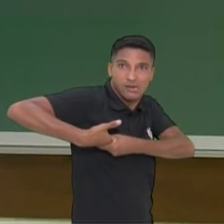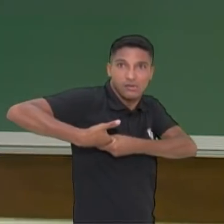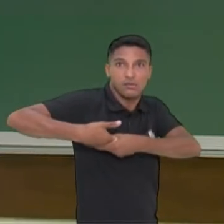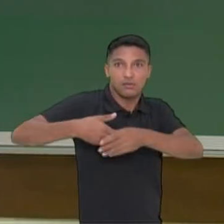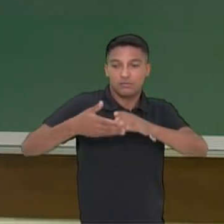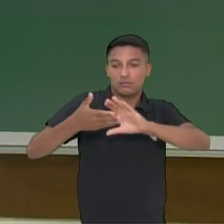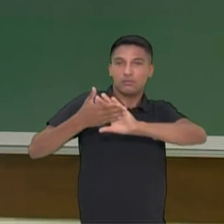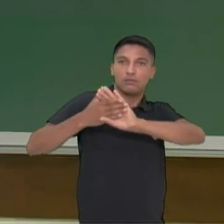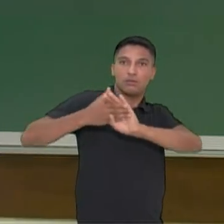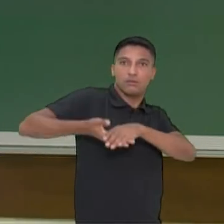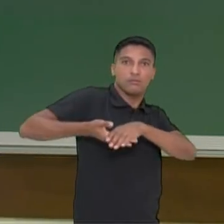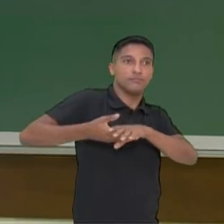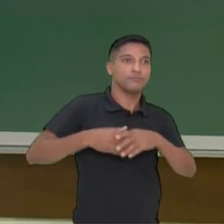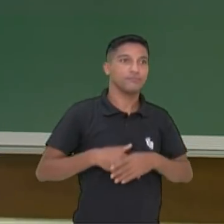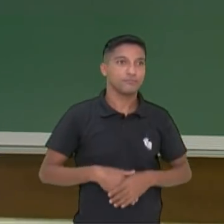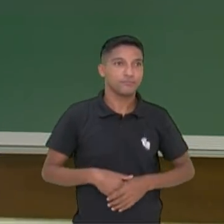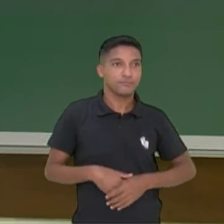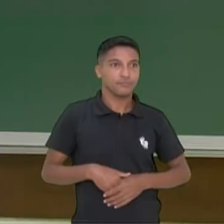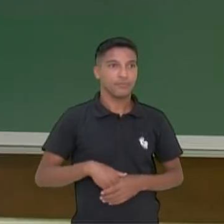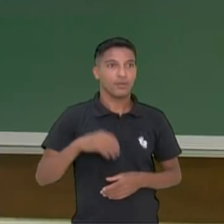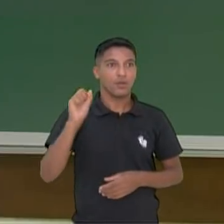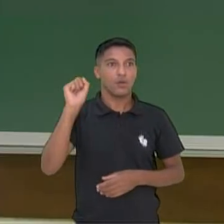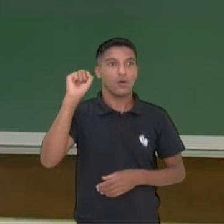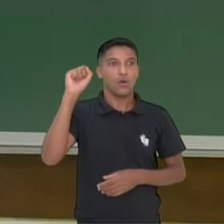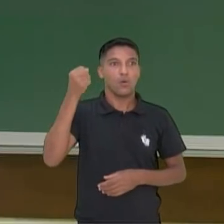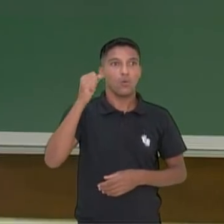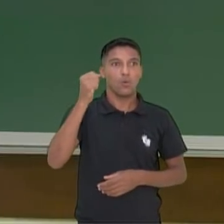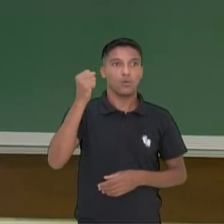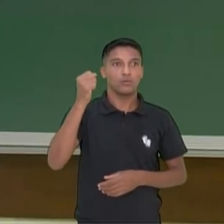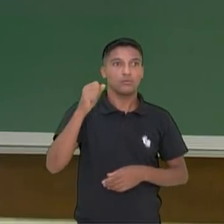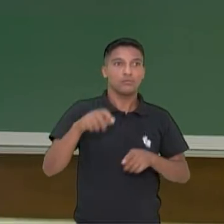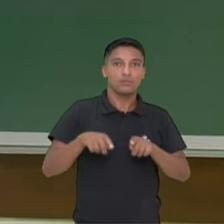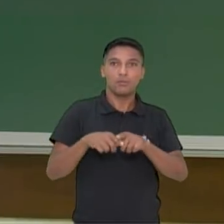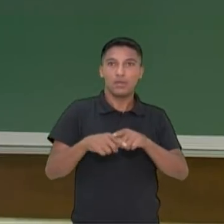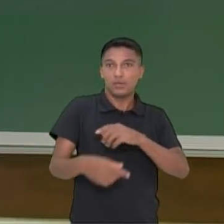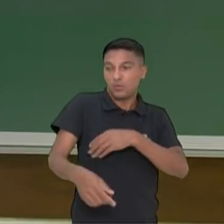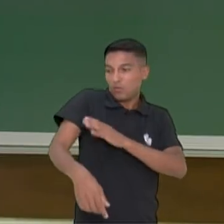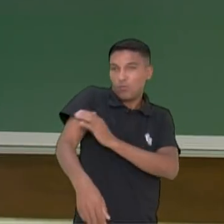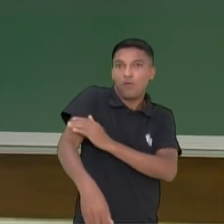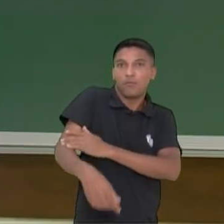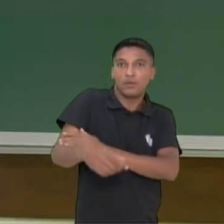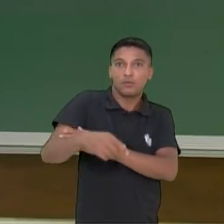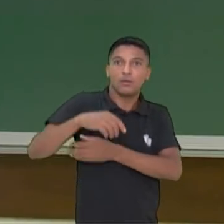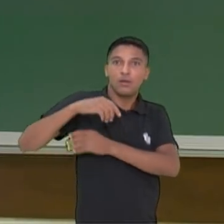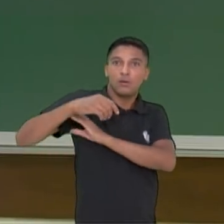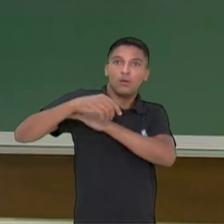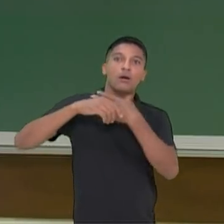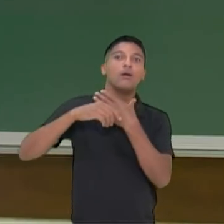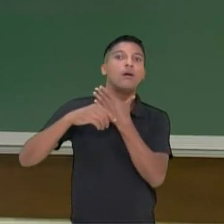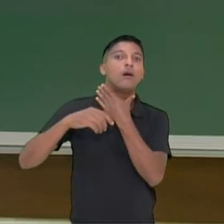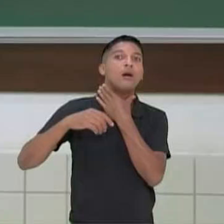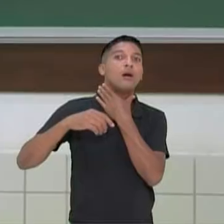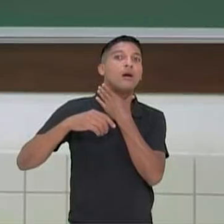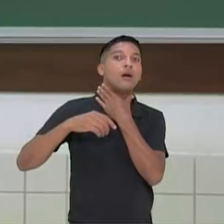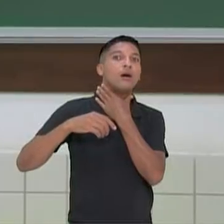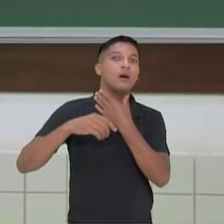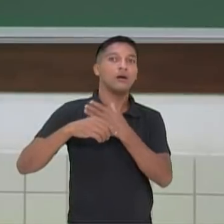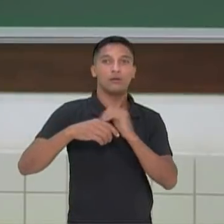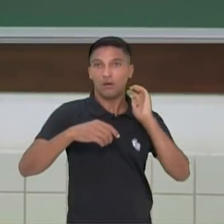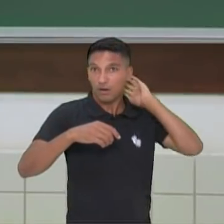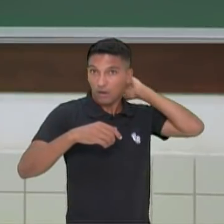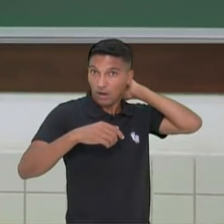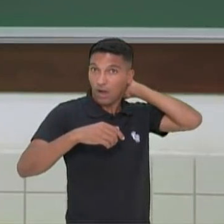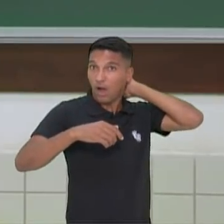o adversário, né, imobilizando o braço e apoiando a outra mão no pescoço do adversário. Então essas são